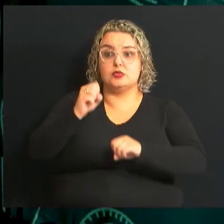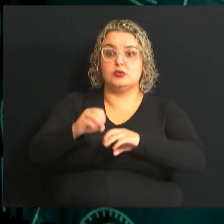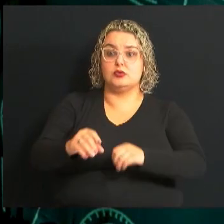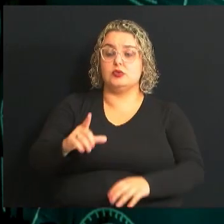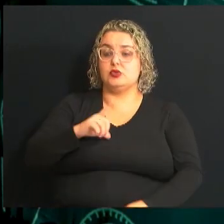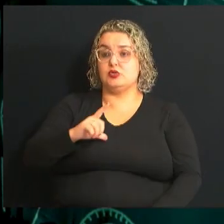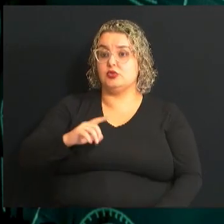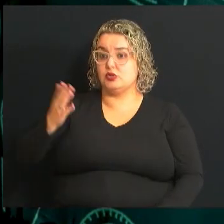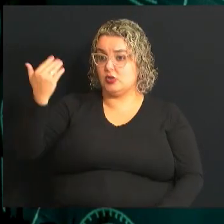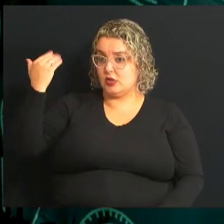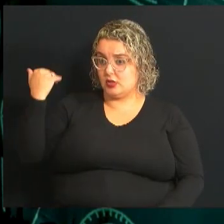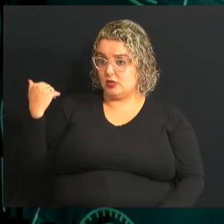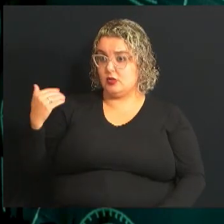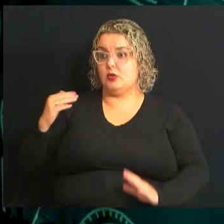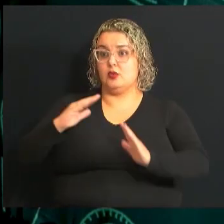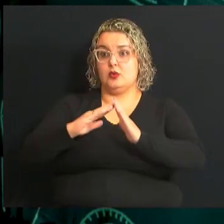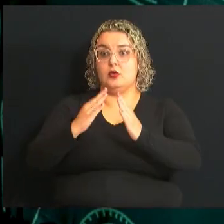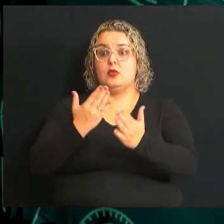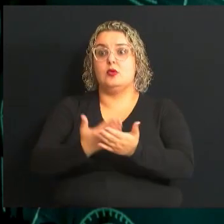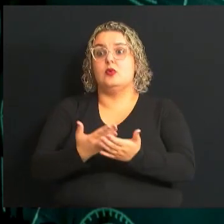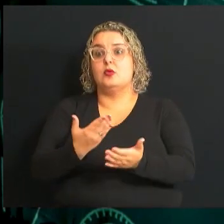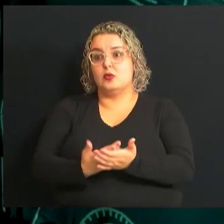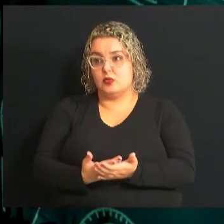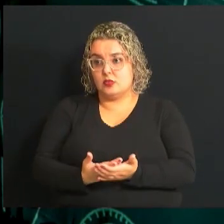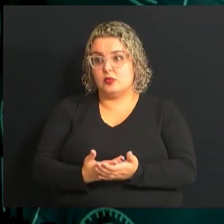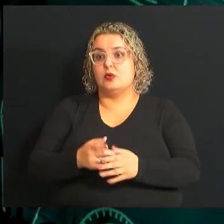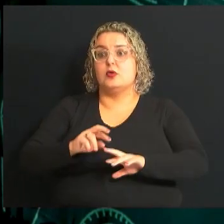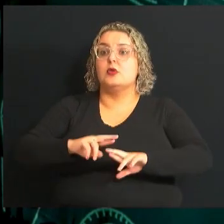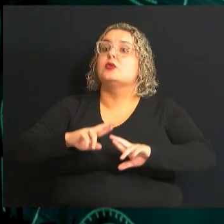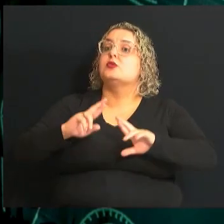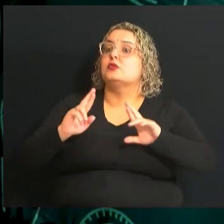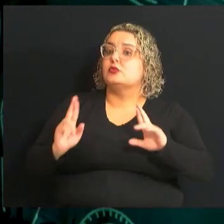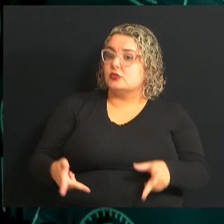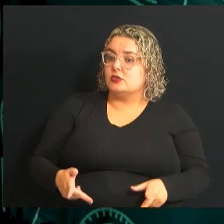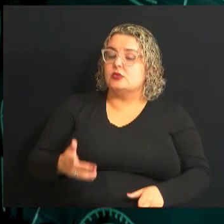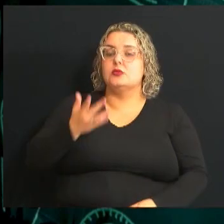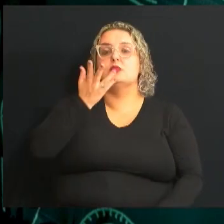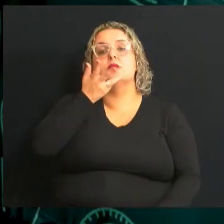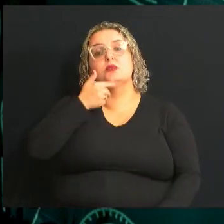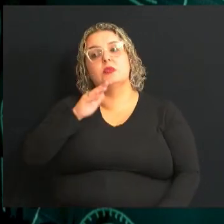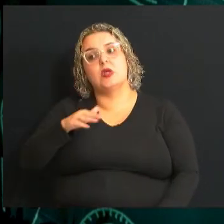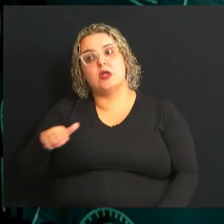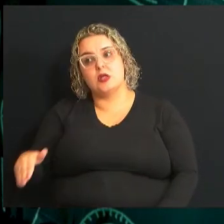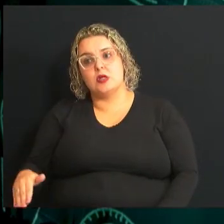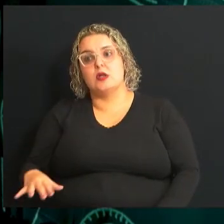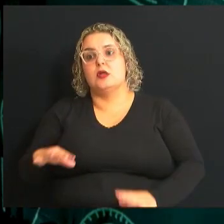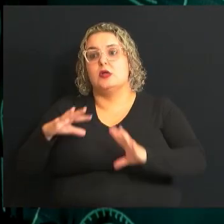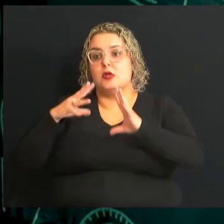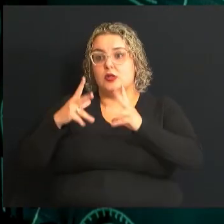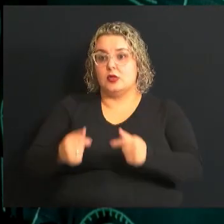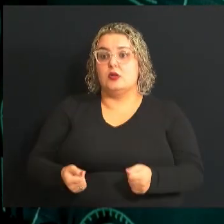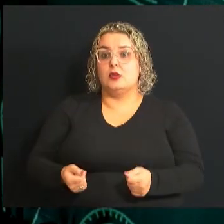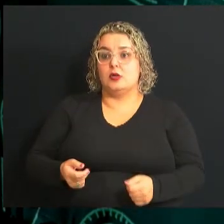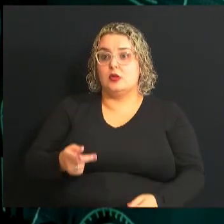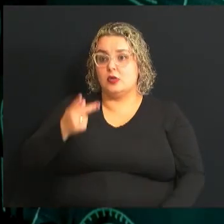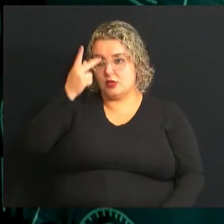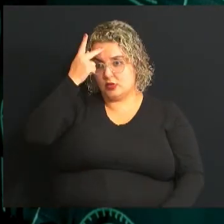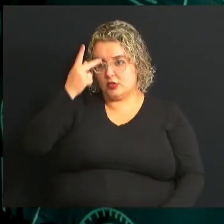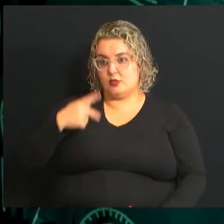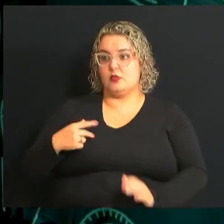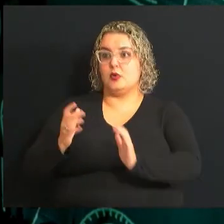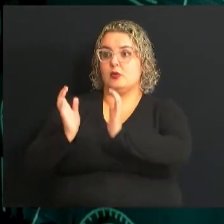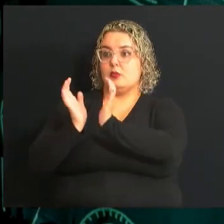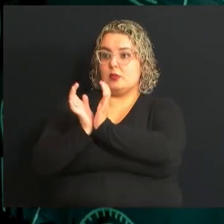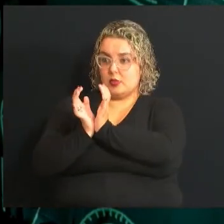é, uma escola diferenciada para essas crianças e tudo mais. A própria PAI fazia esse